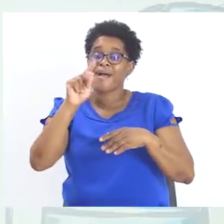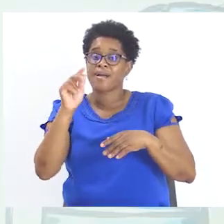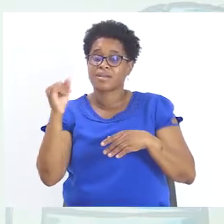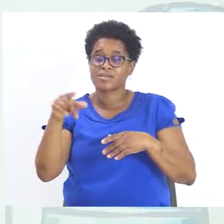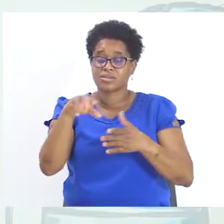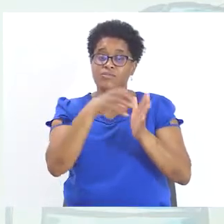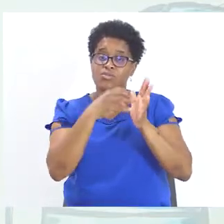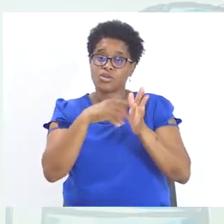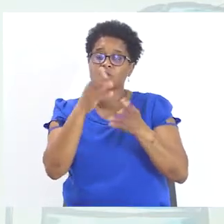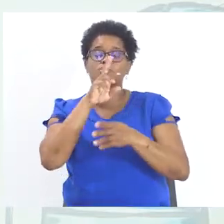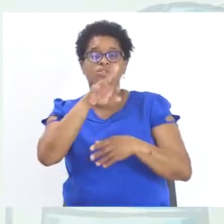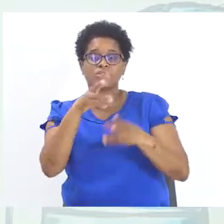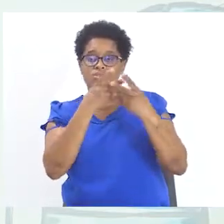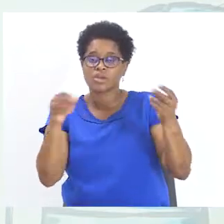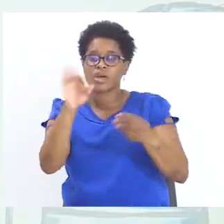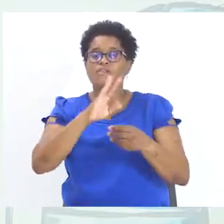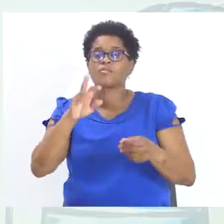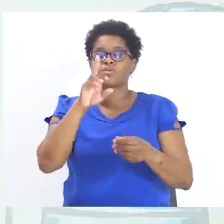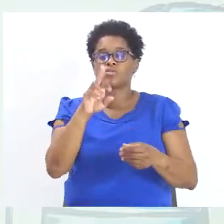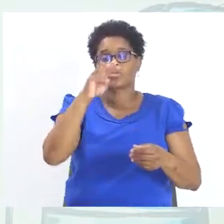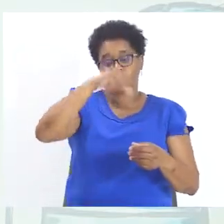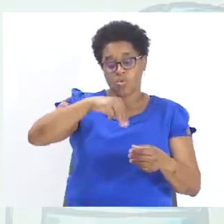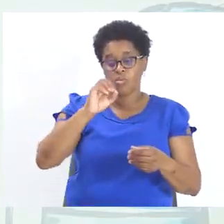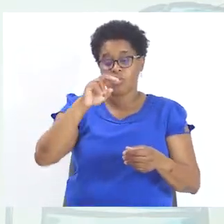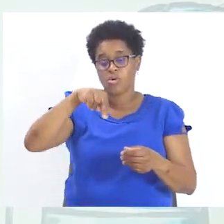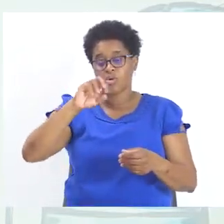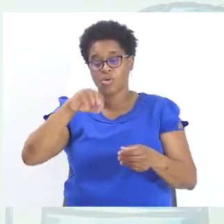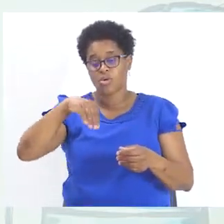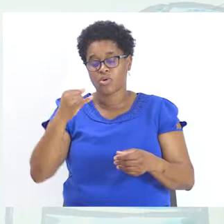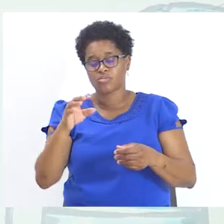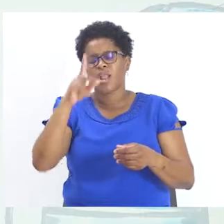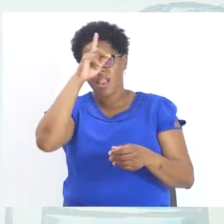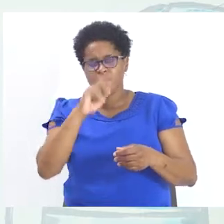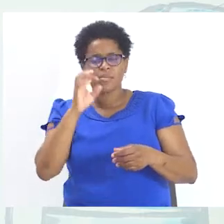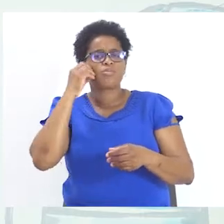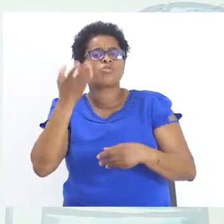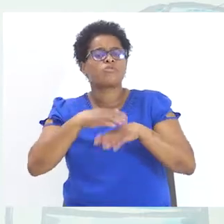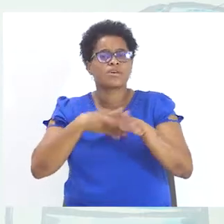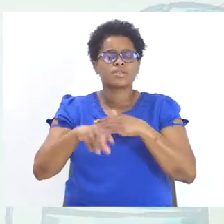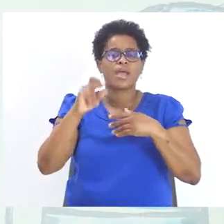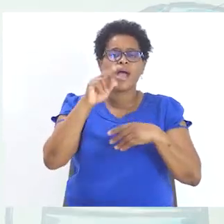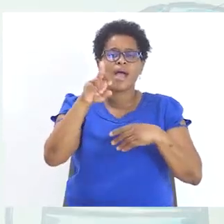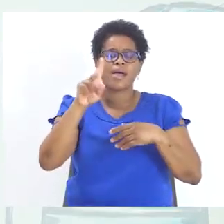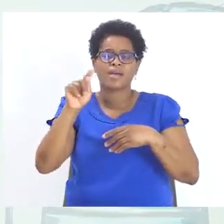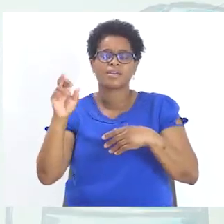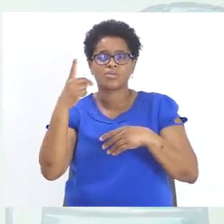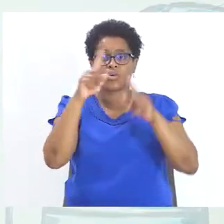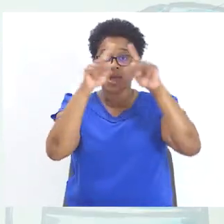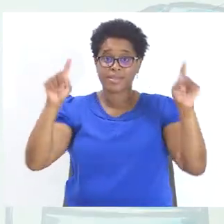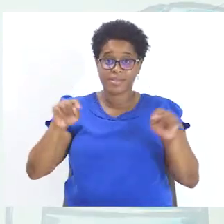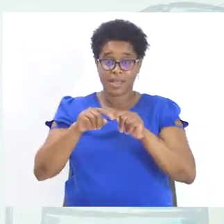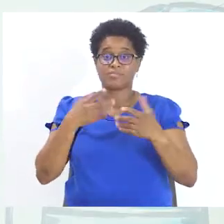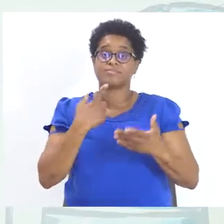vão escrever o resultado na forma de um monômio. Lembrem-se de como calcular a área de um retângulo.